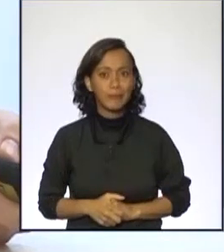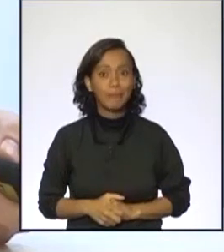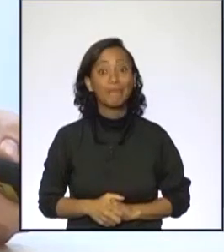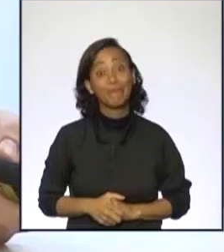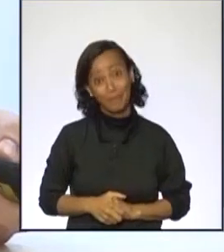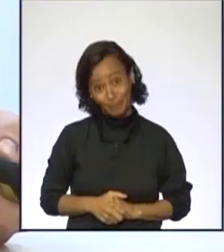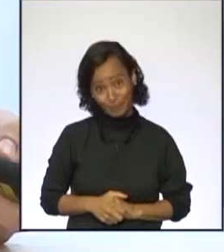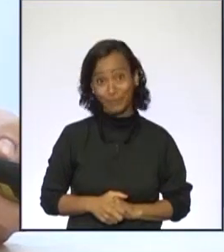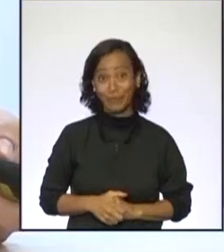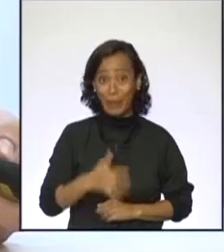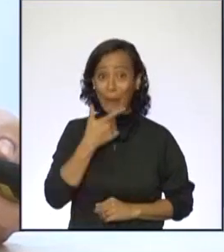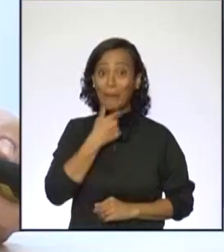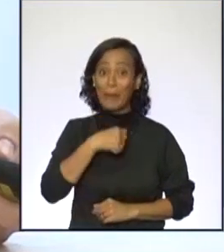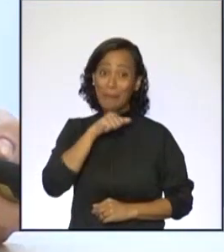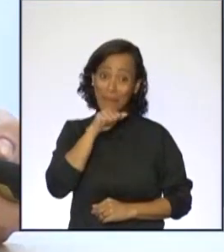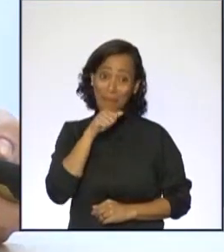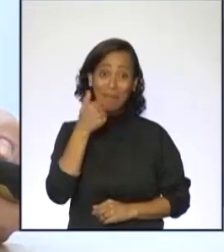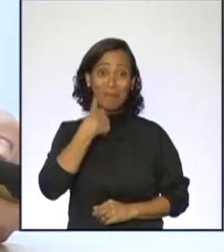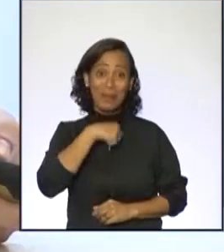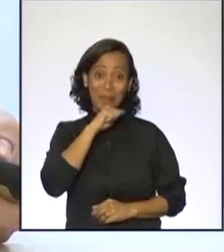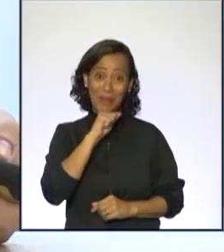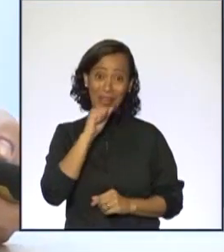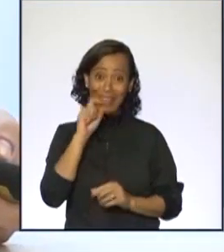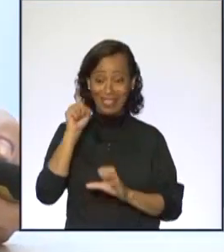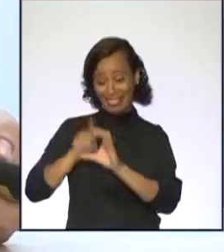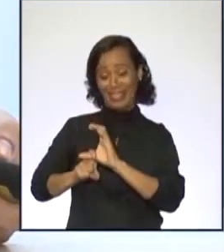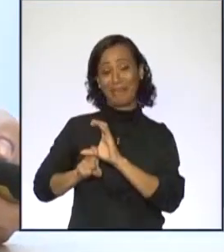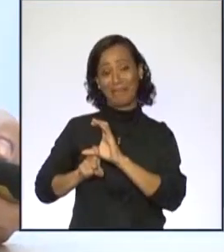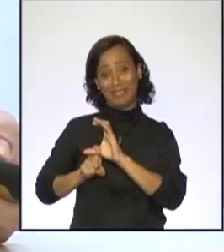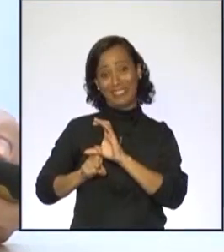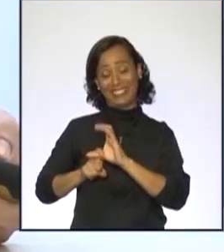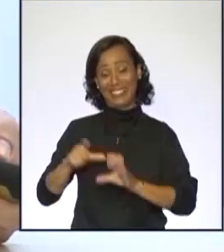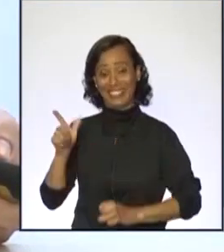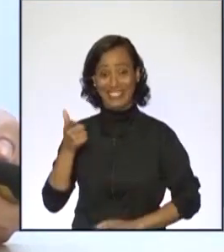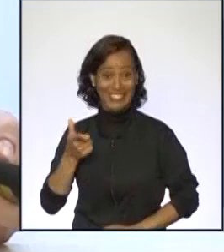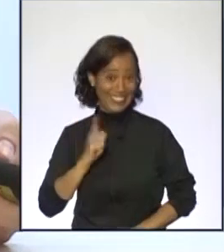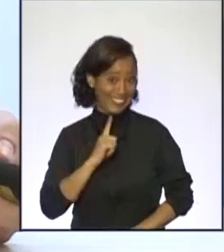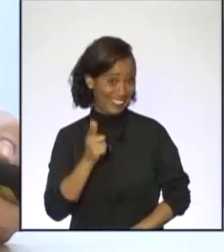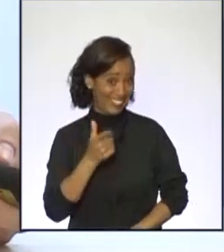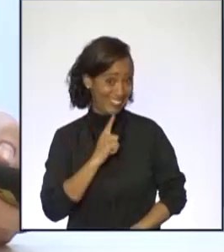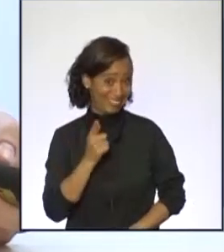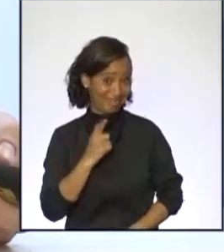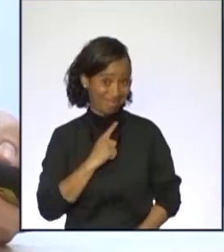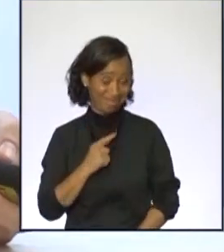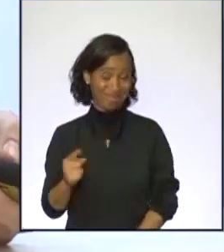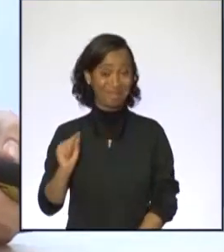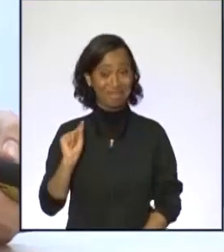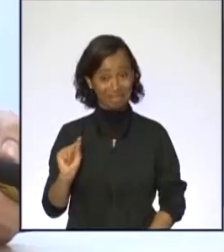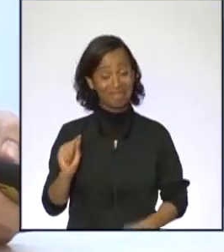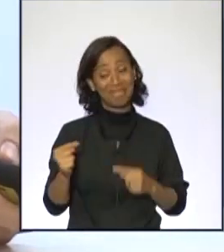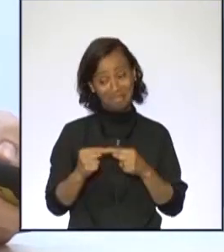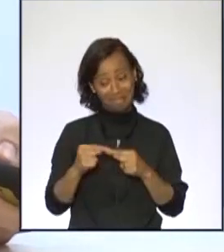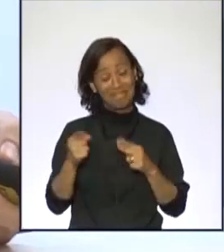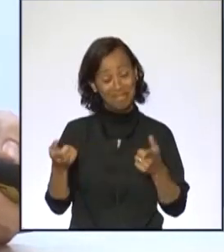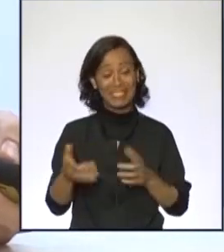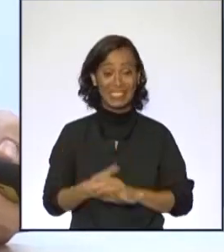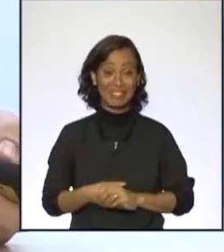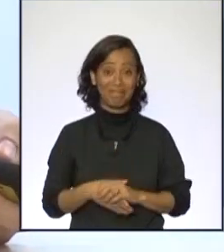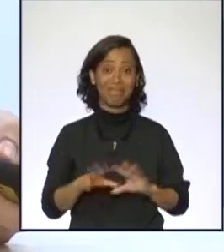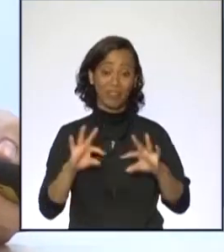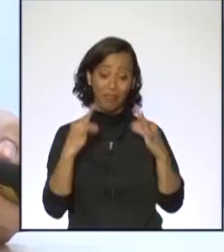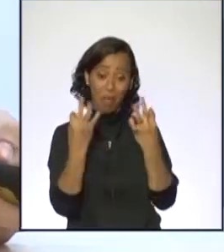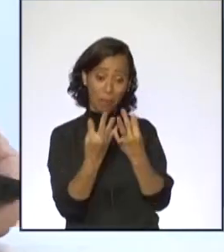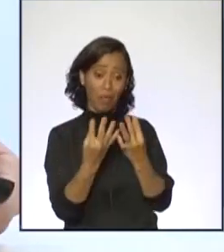dos pais, né? Ou Justamente. seja, esse produto só será comprado na dependência do dinheiro do pai ou da mãe ou